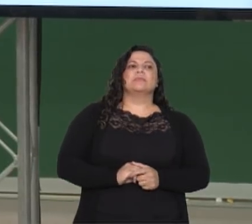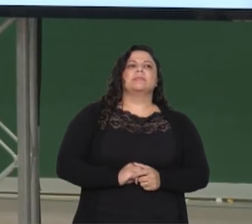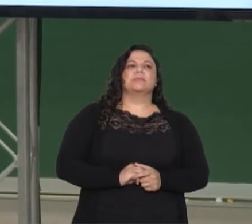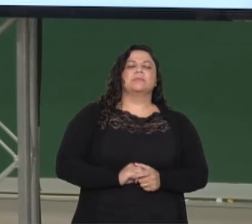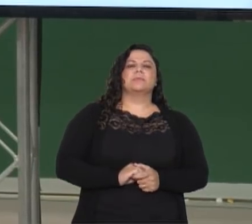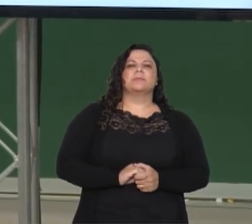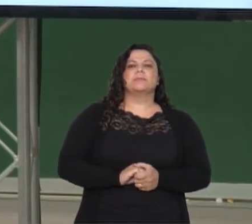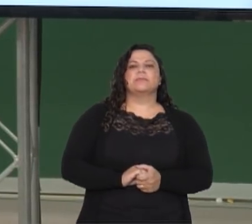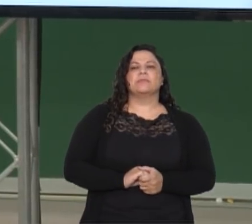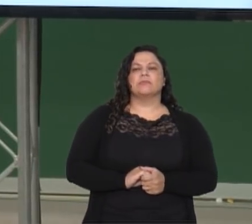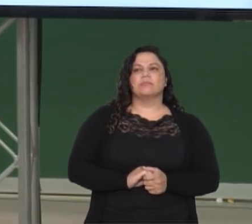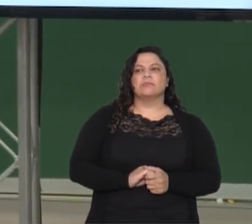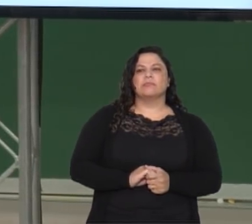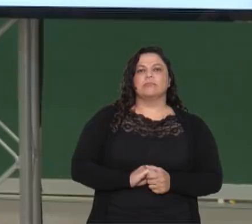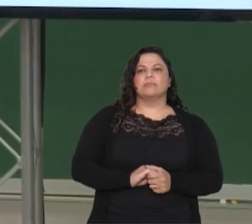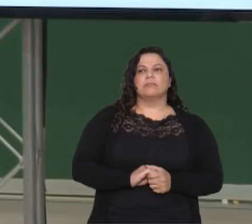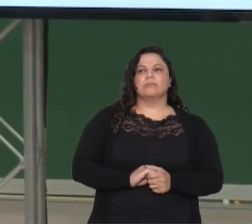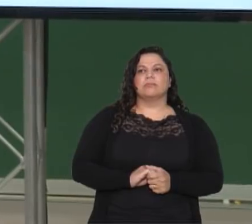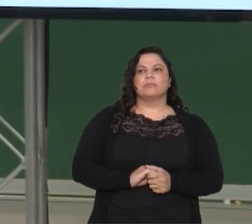entender melhor.